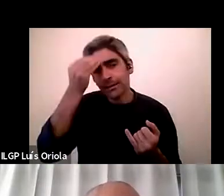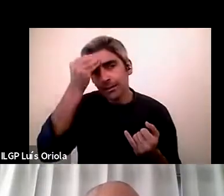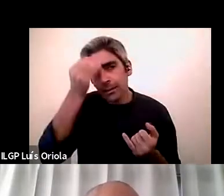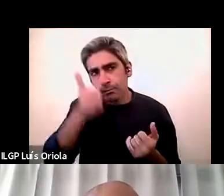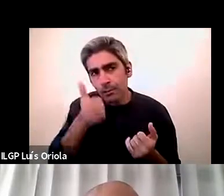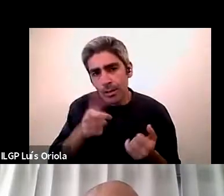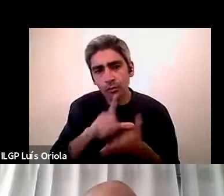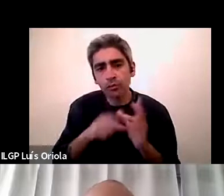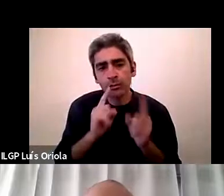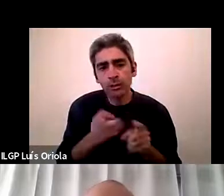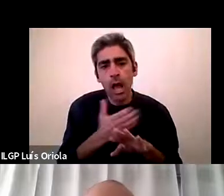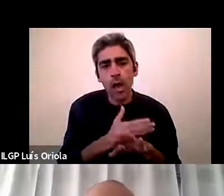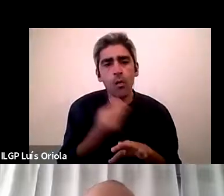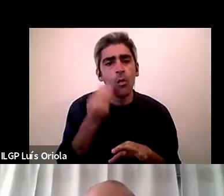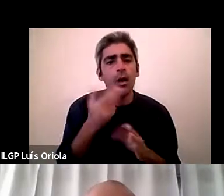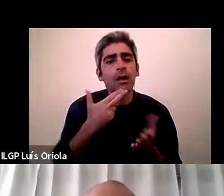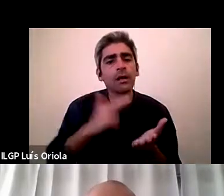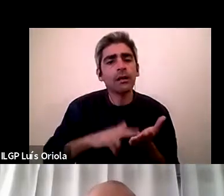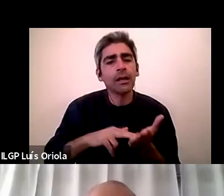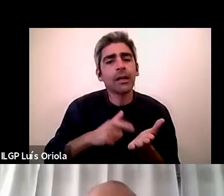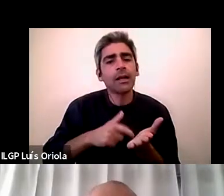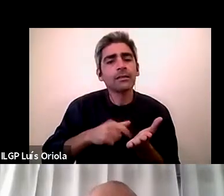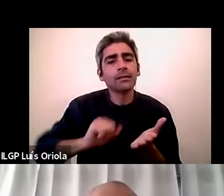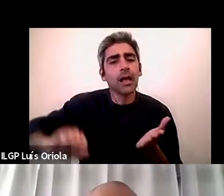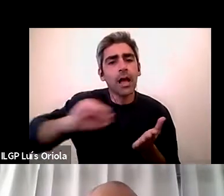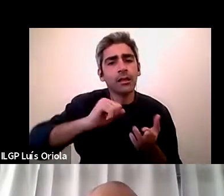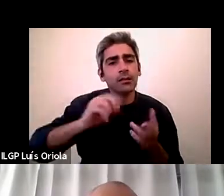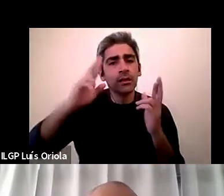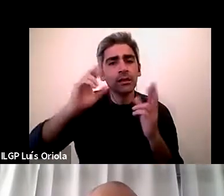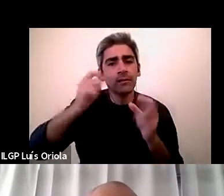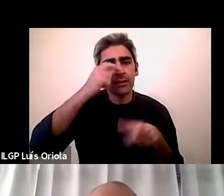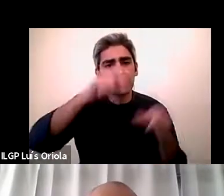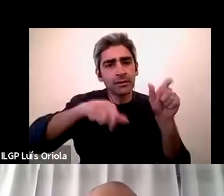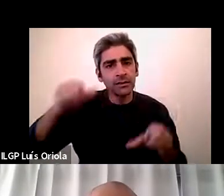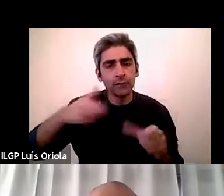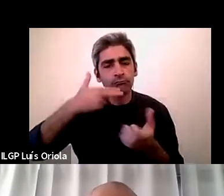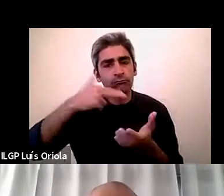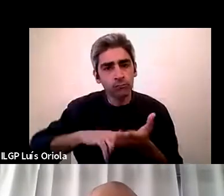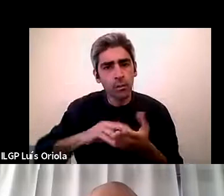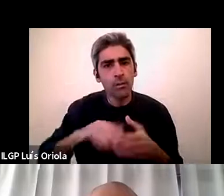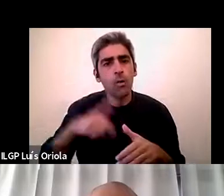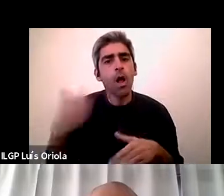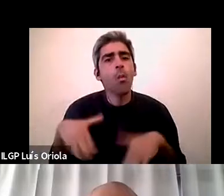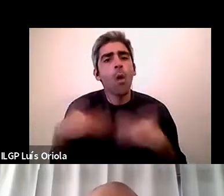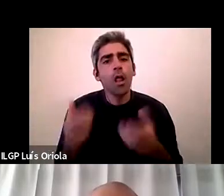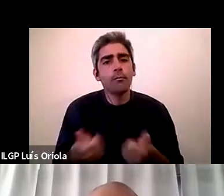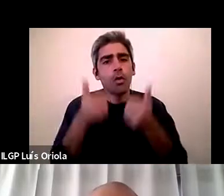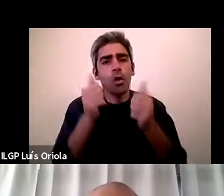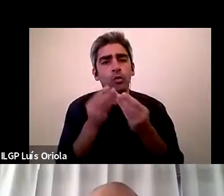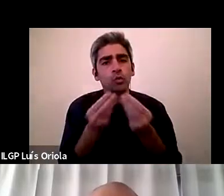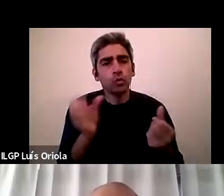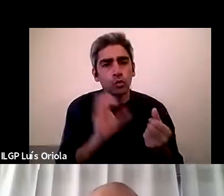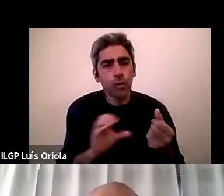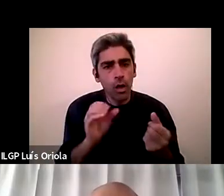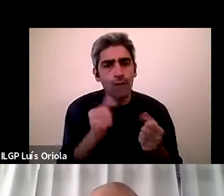estes projetos, quais são as reais necessidades e expectativas de cidadãos, quais são as melhores soluções, aquelas que funcionam melhor,